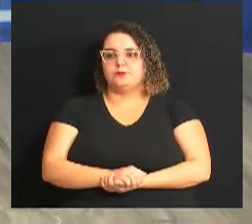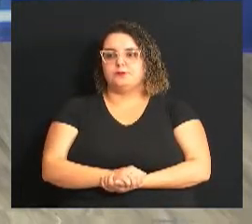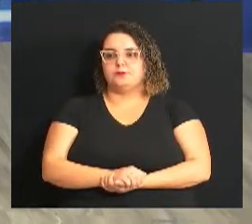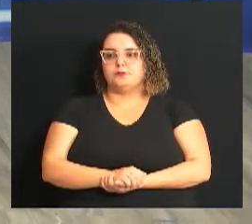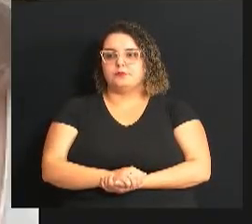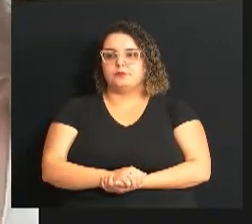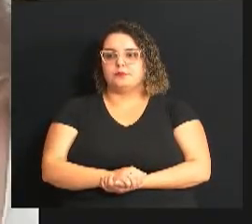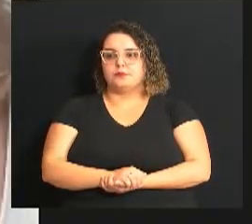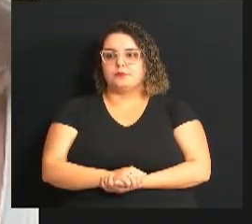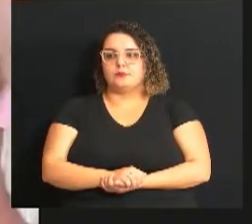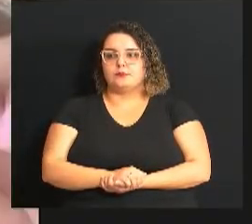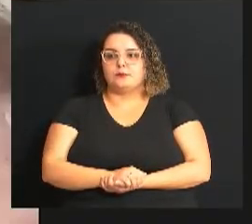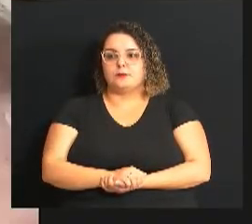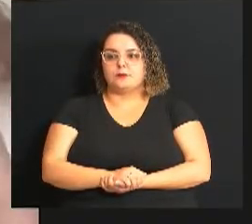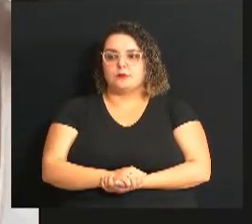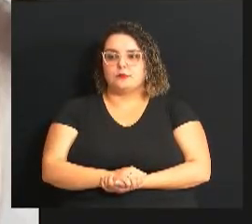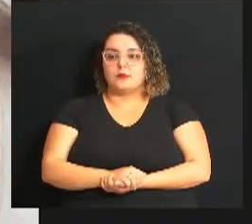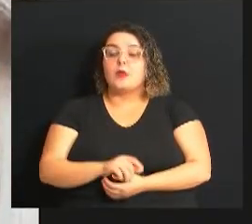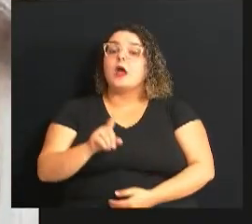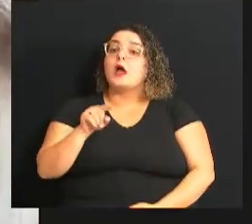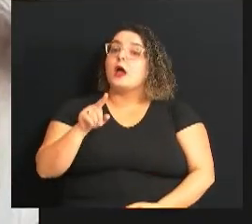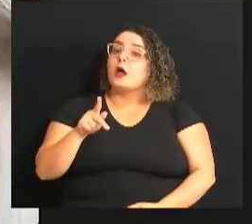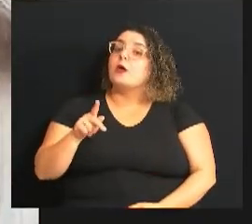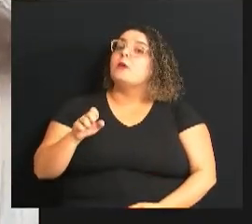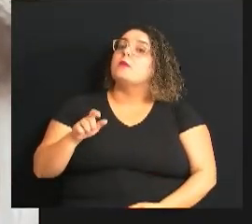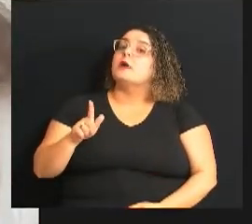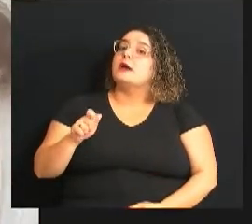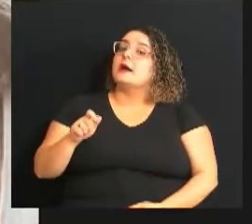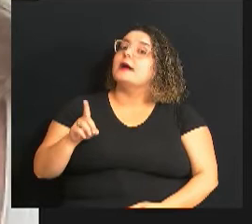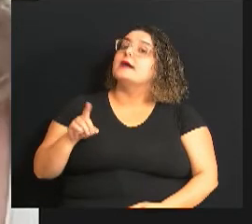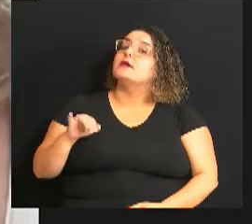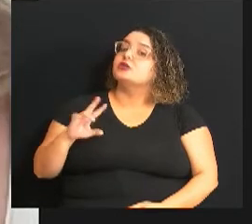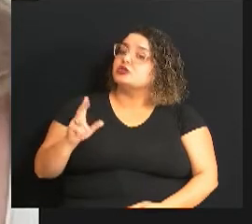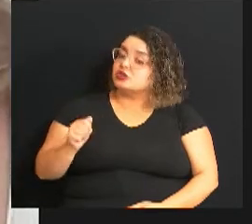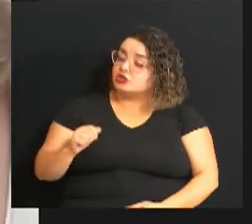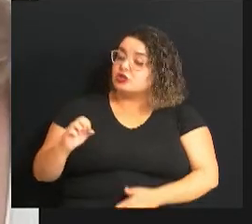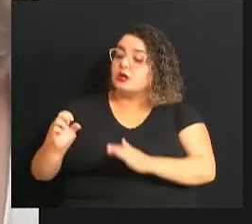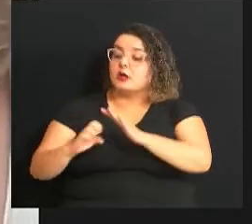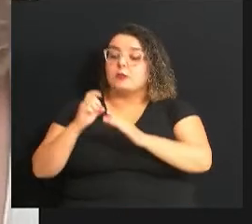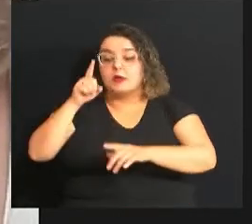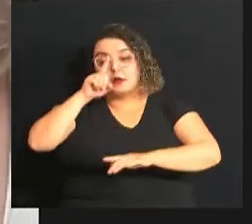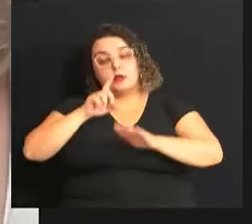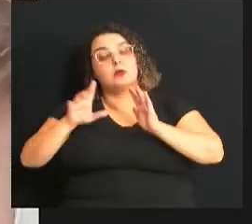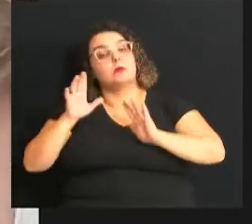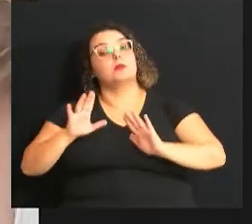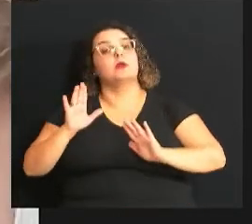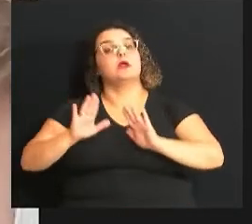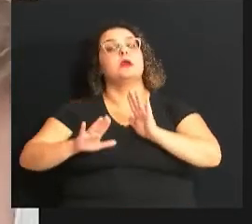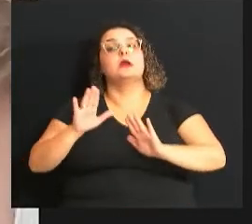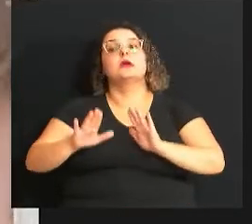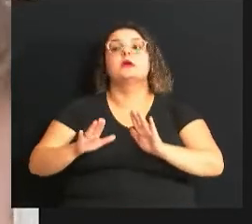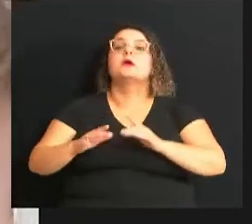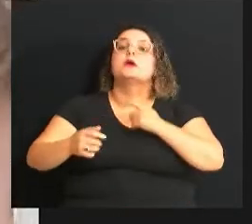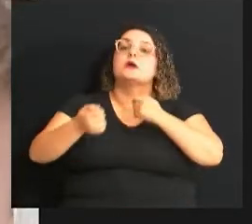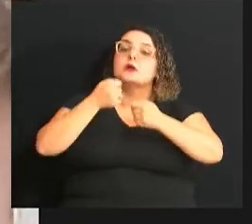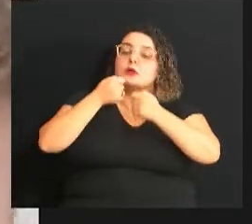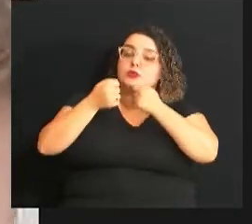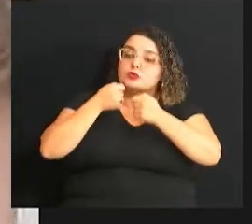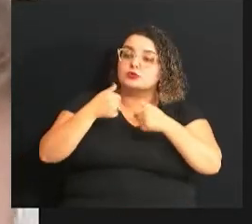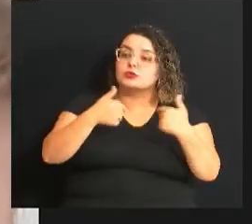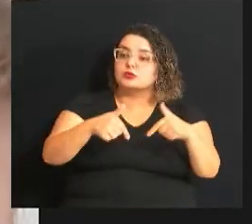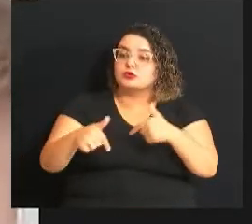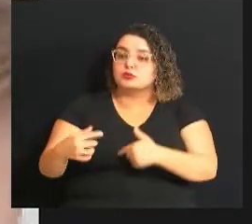Aí é uma pegadinha e a empresa deve ter muito cuidado. Porque, de repente, eu tenho um jornalista que trabalha